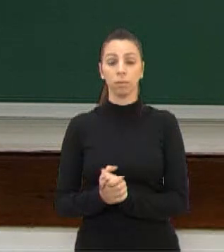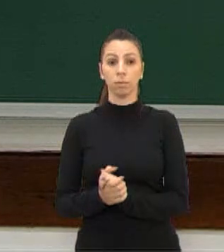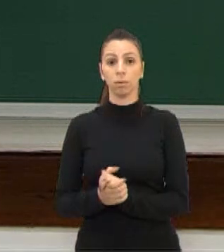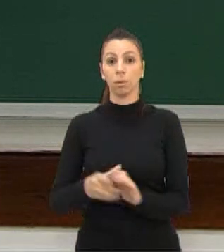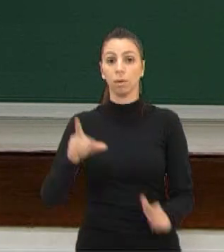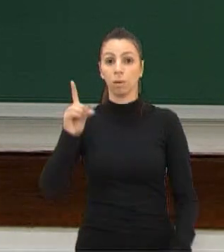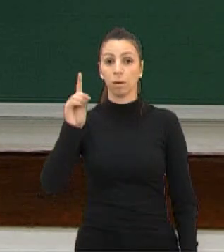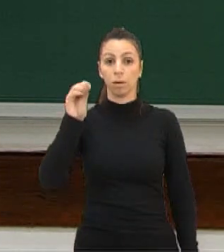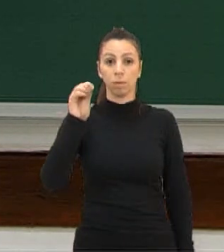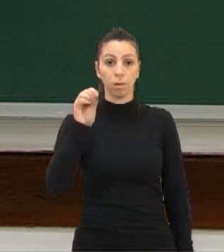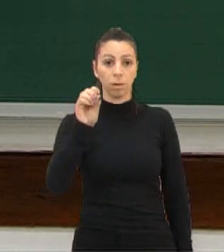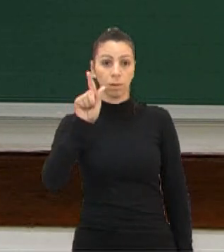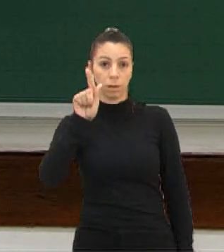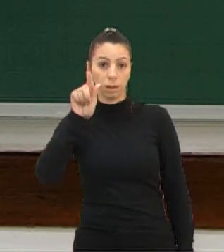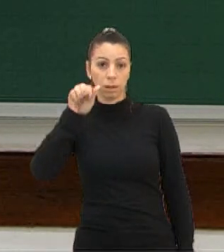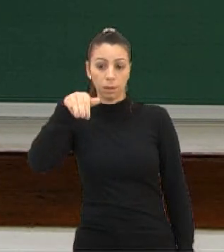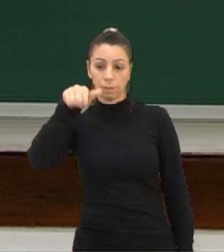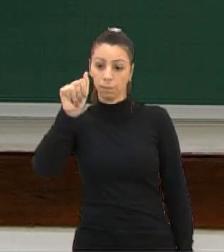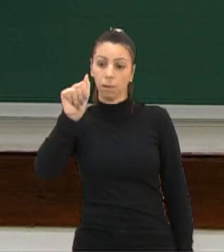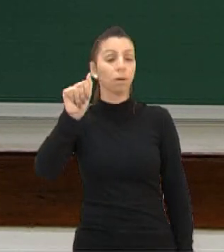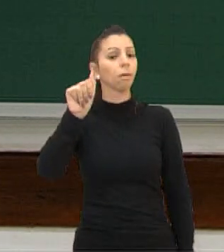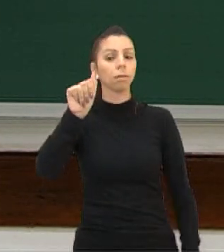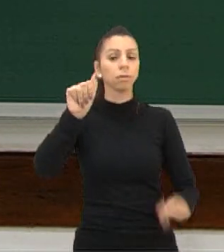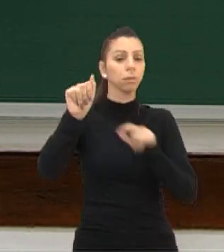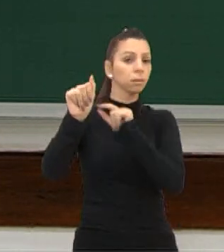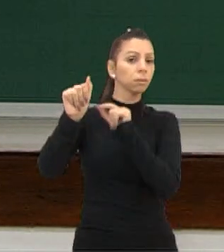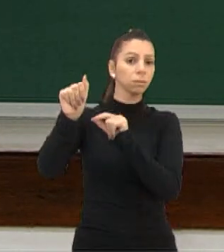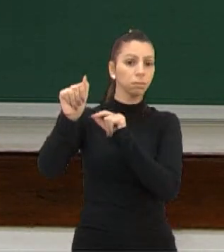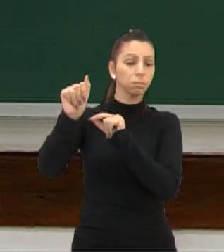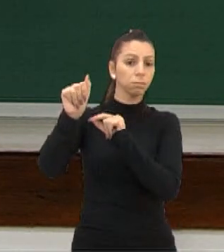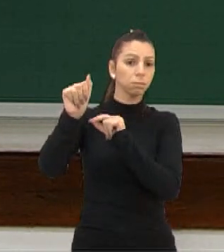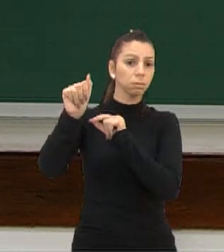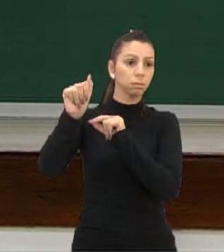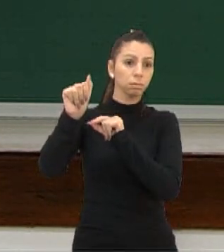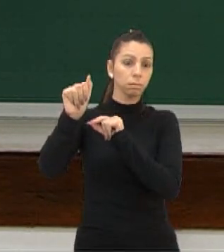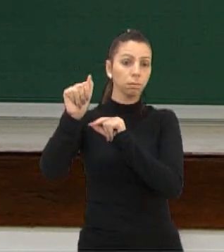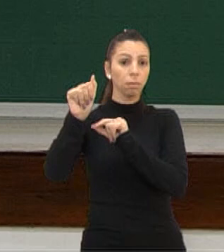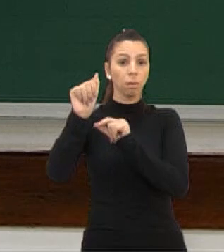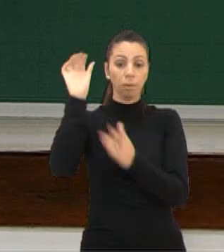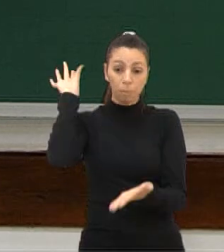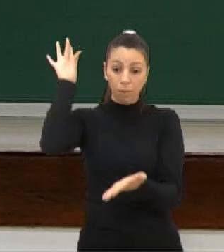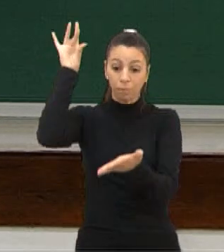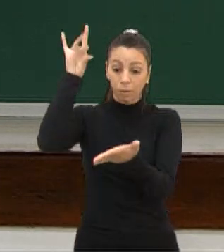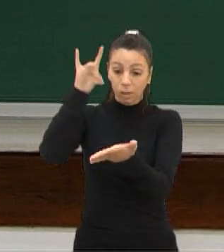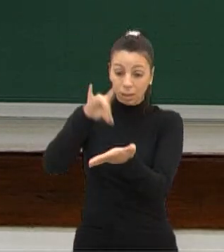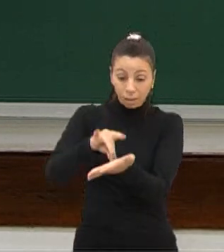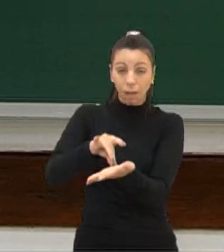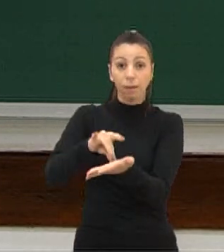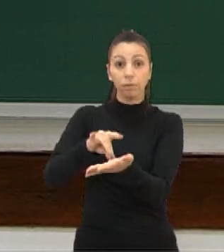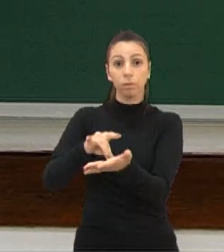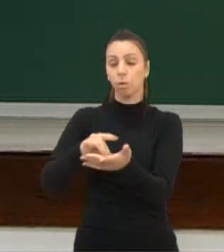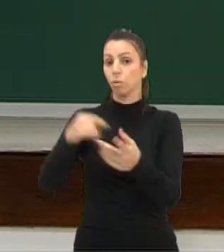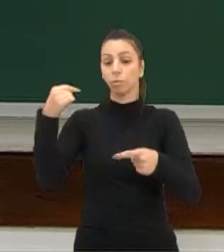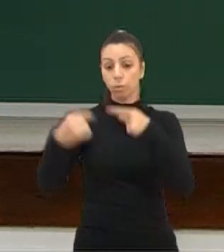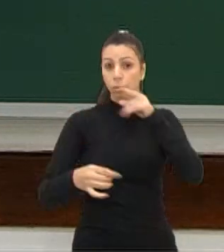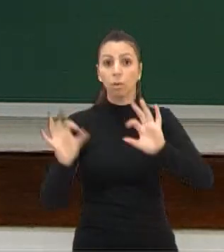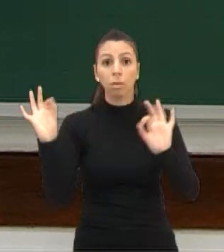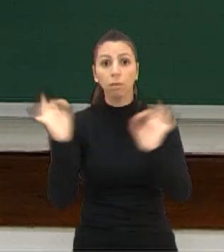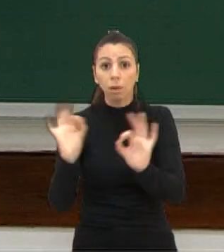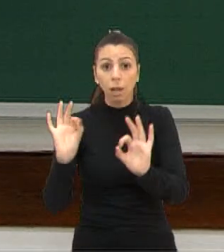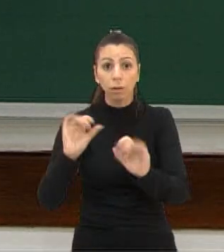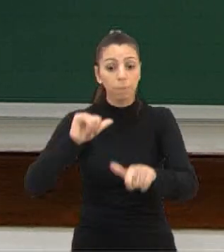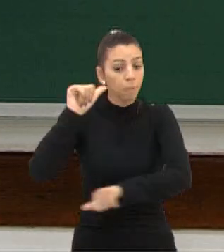dogma. O que é o dogma mesmo, aluno? O dogma é uma verdade absoluta, indiscutível e